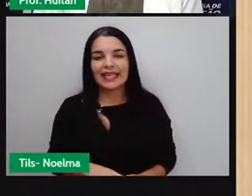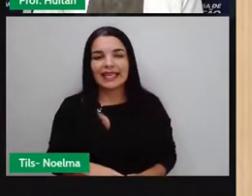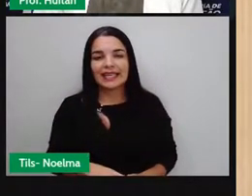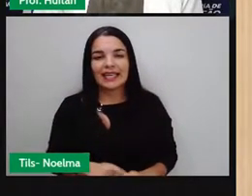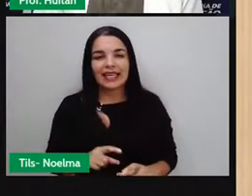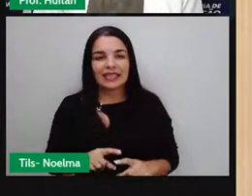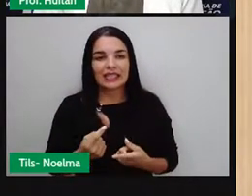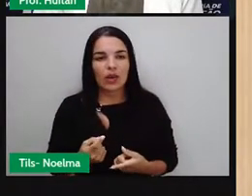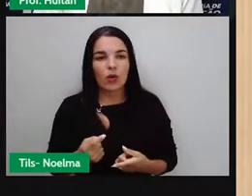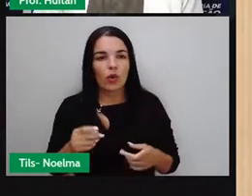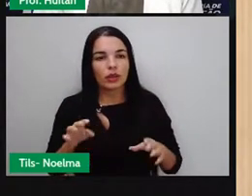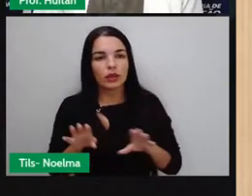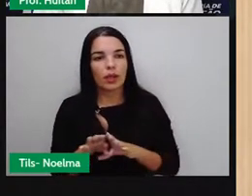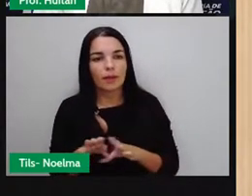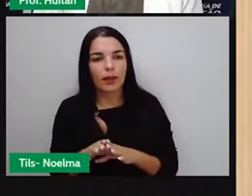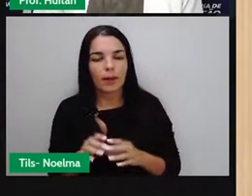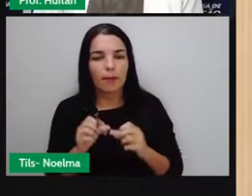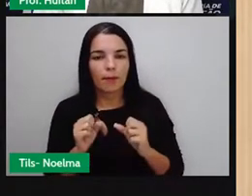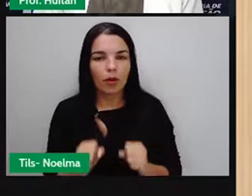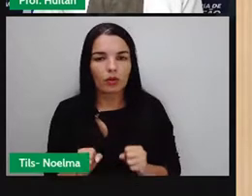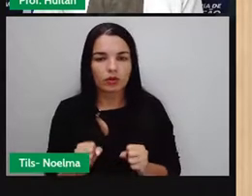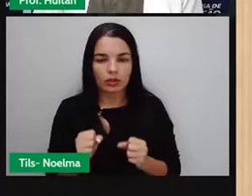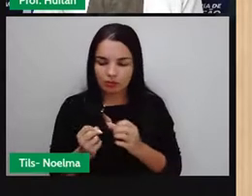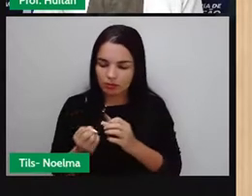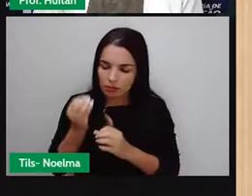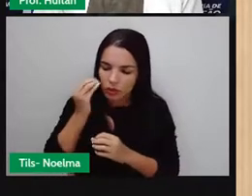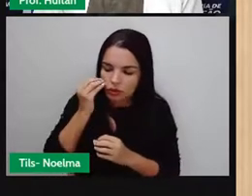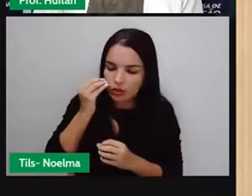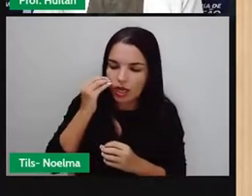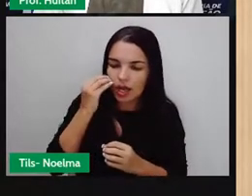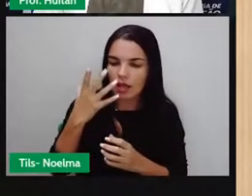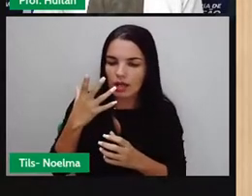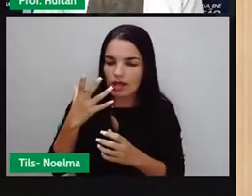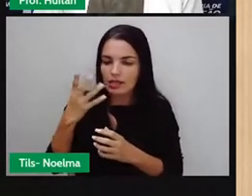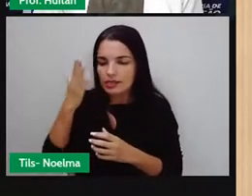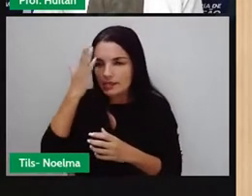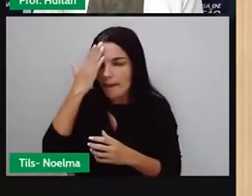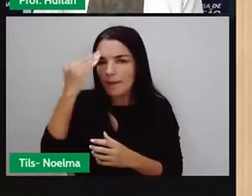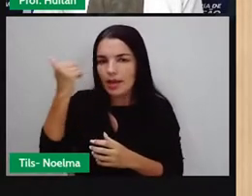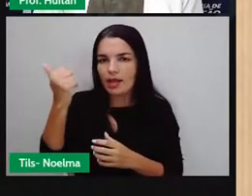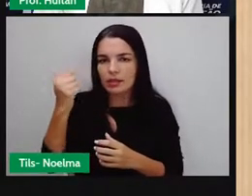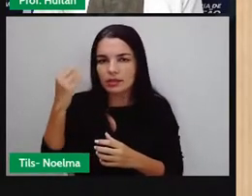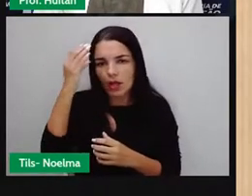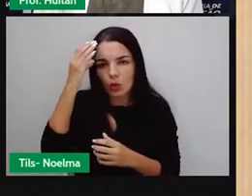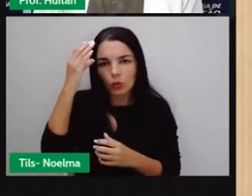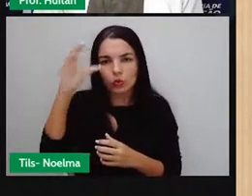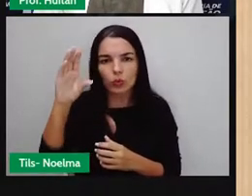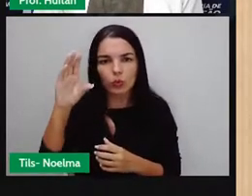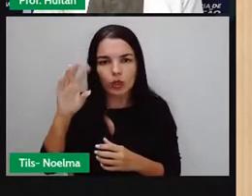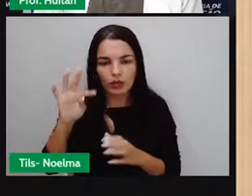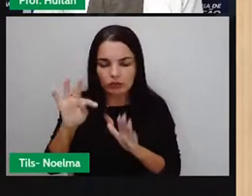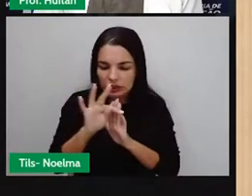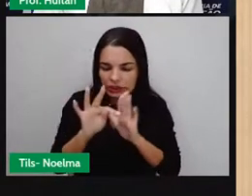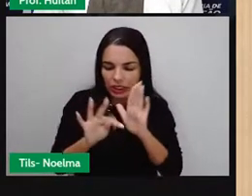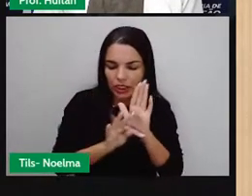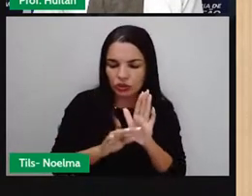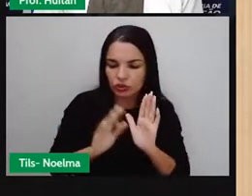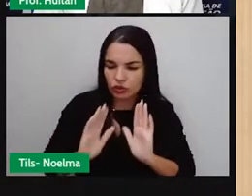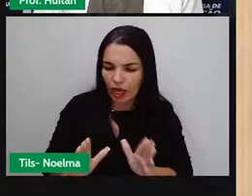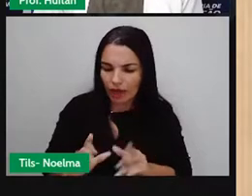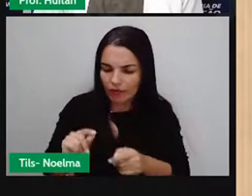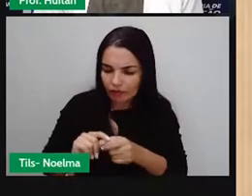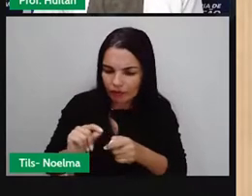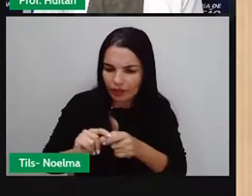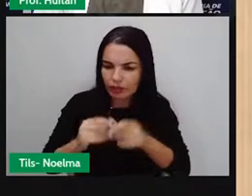revelar saberes e modos de vida dos povos originários, textos escritos pelos próprios indígenas são um meio